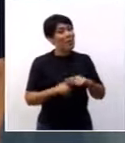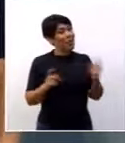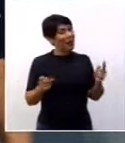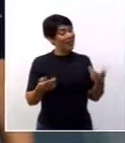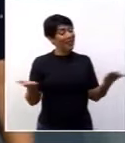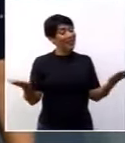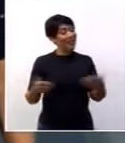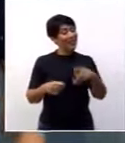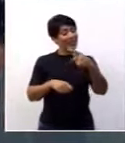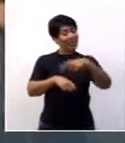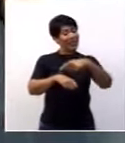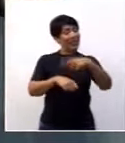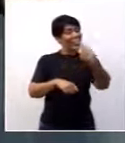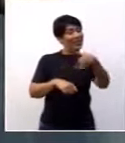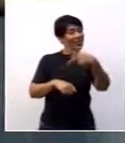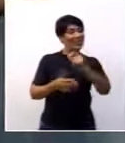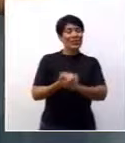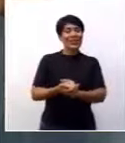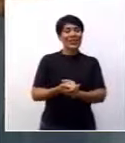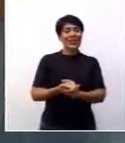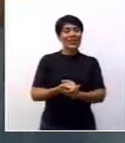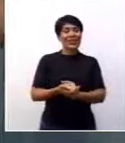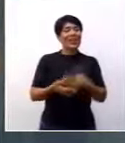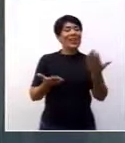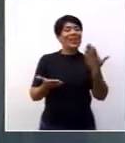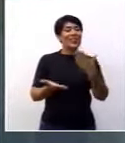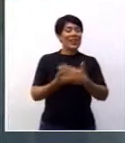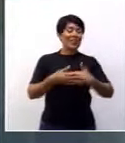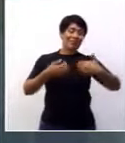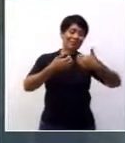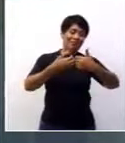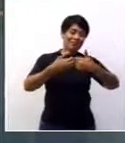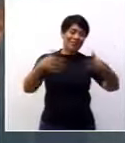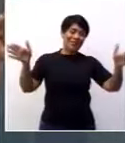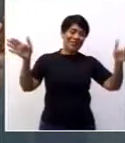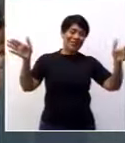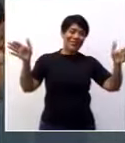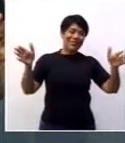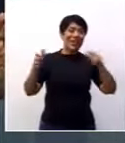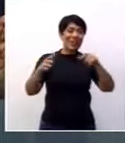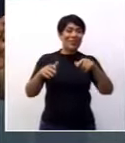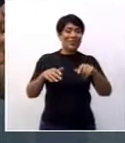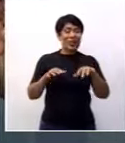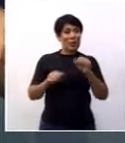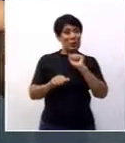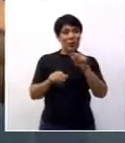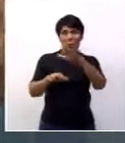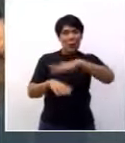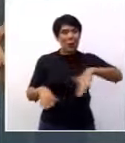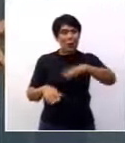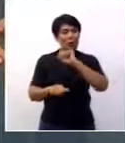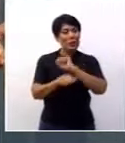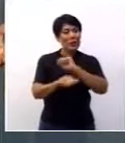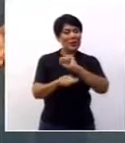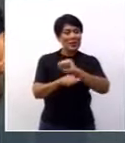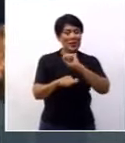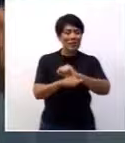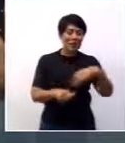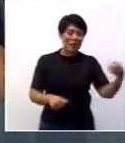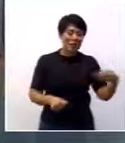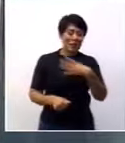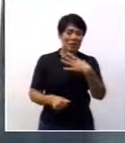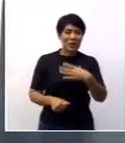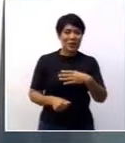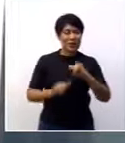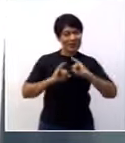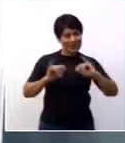sua hora, né? O teatro está aberto, o palco está lá e a plateia espera as boas novas. A